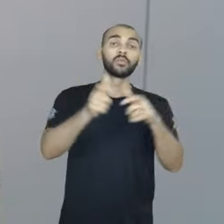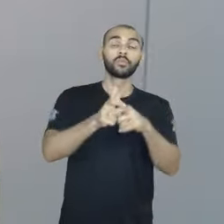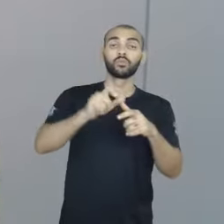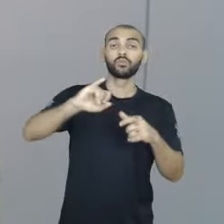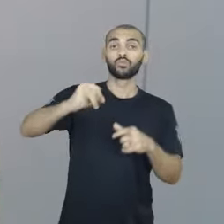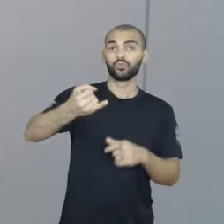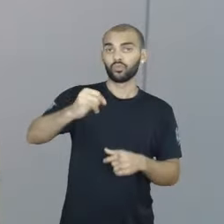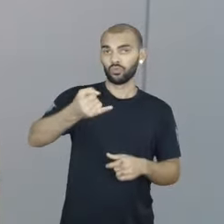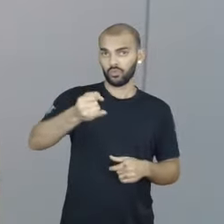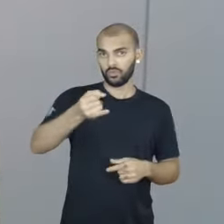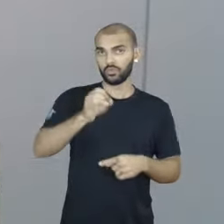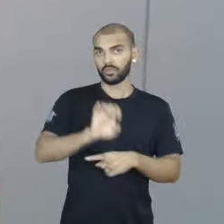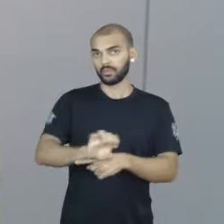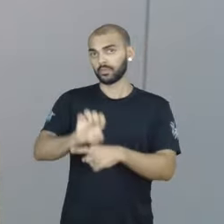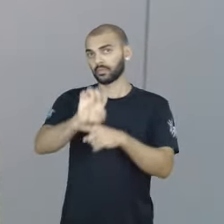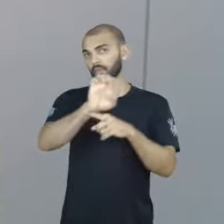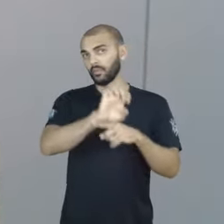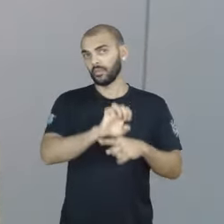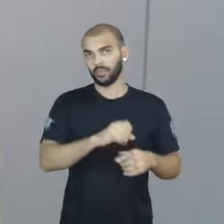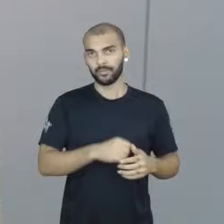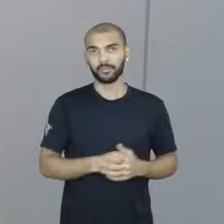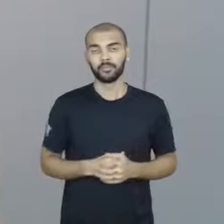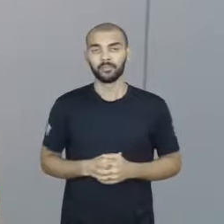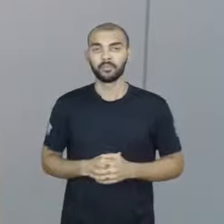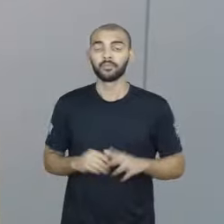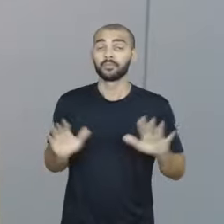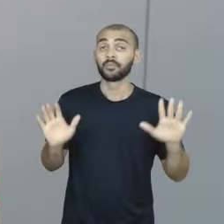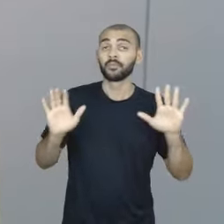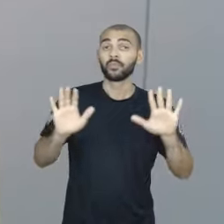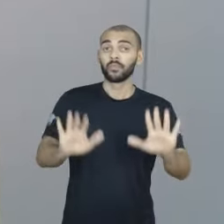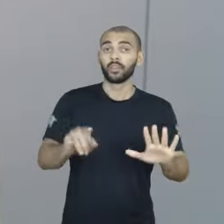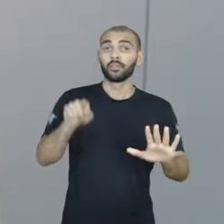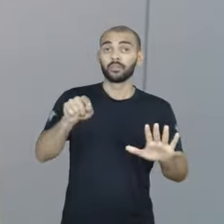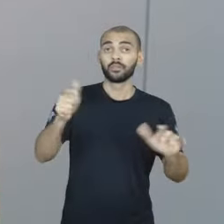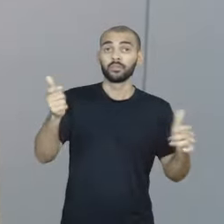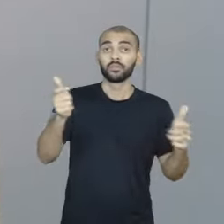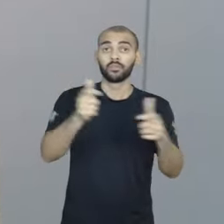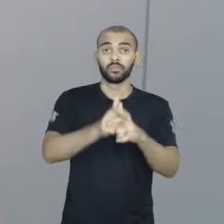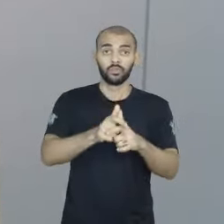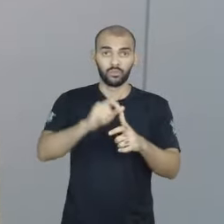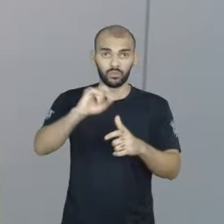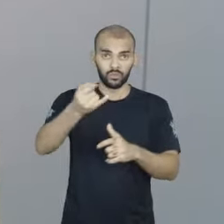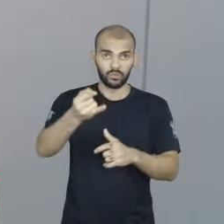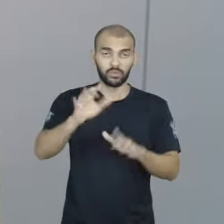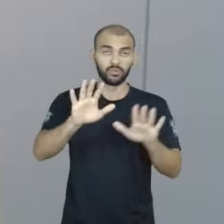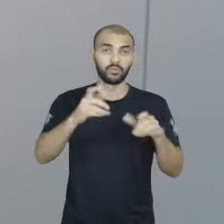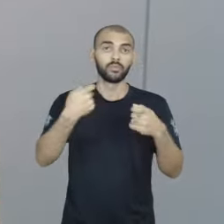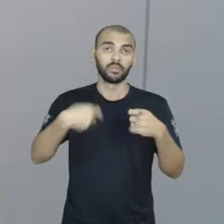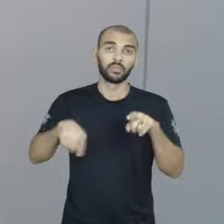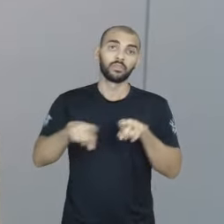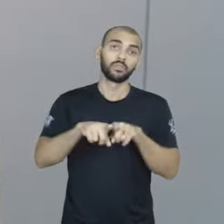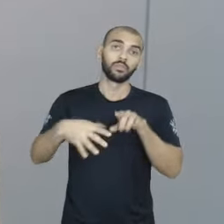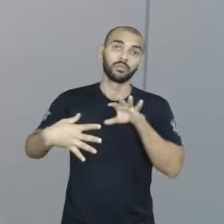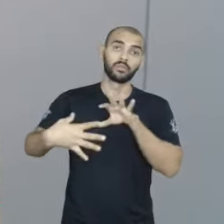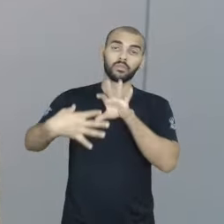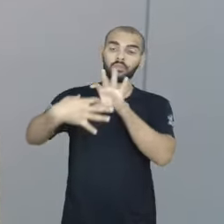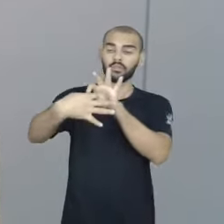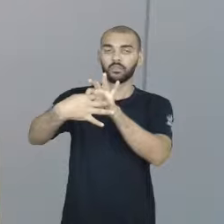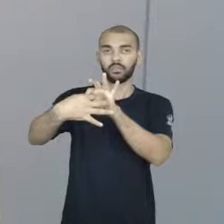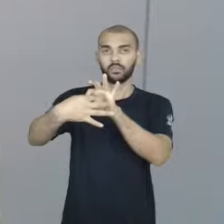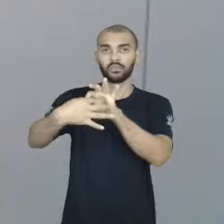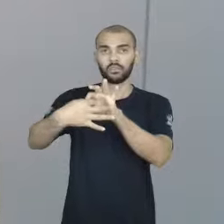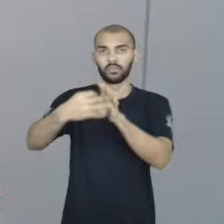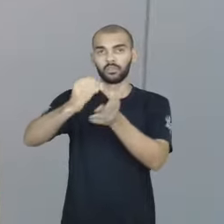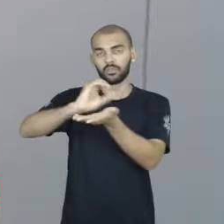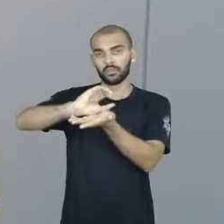os estados. Mas essa redução tem que estar vinculada ao investimento